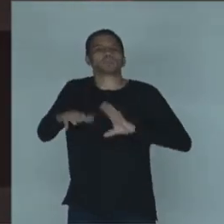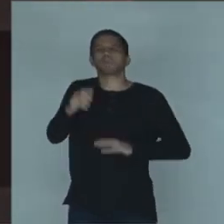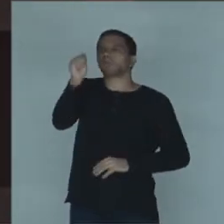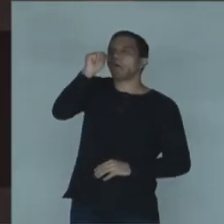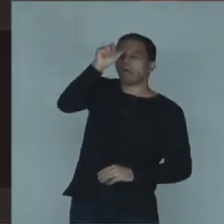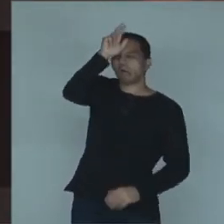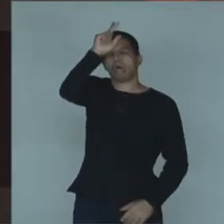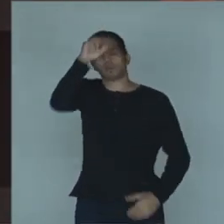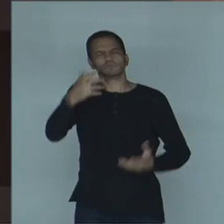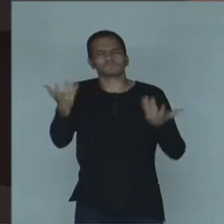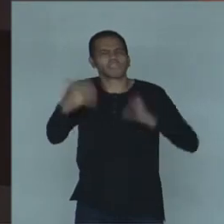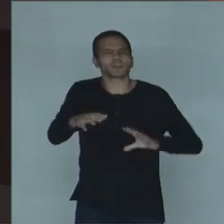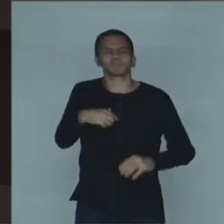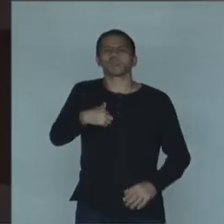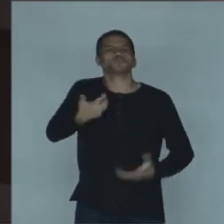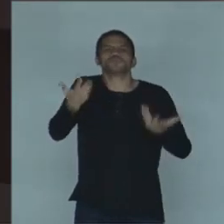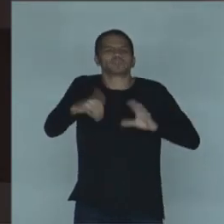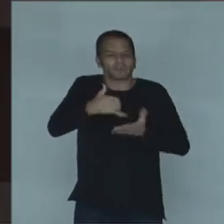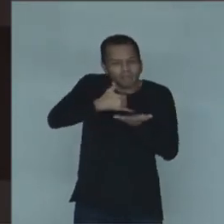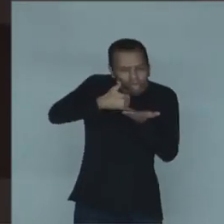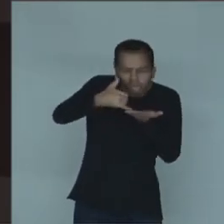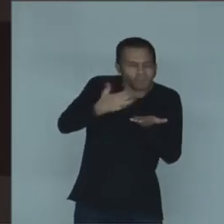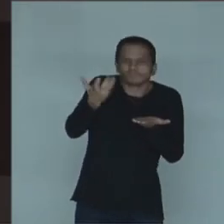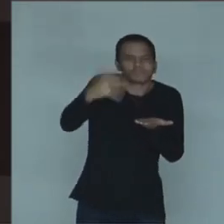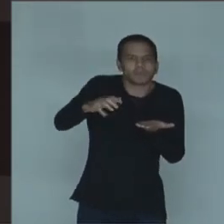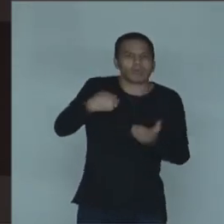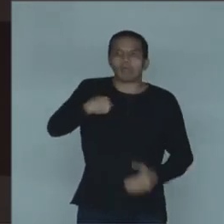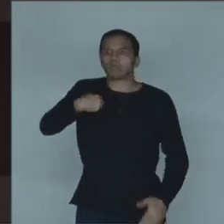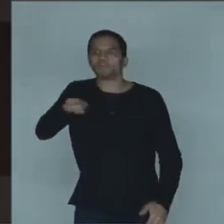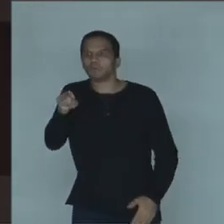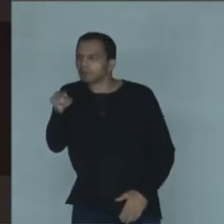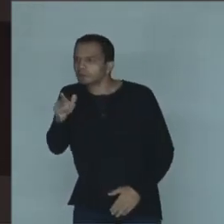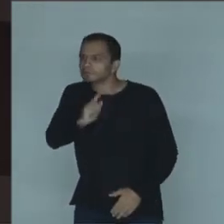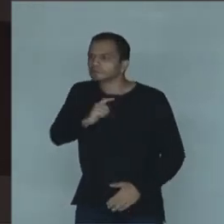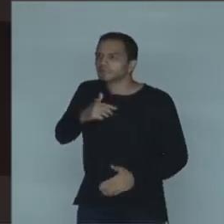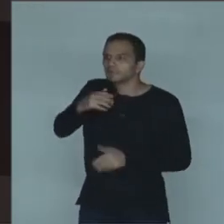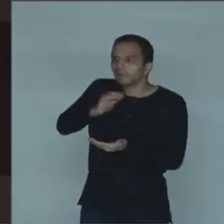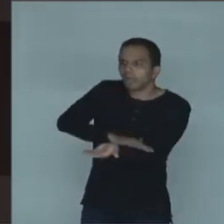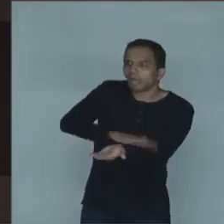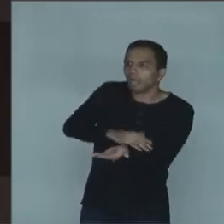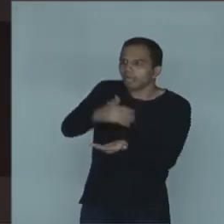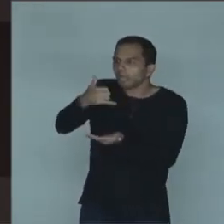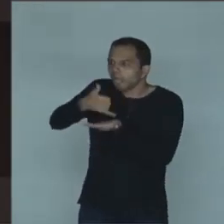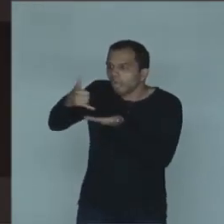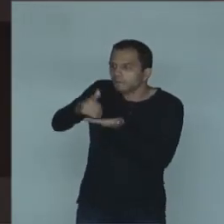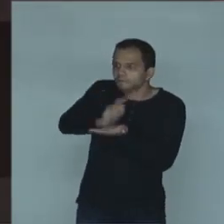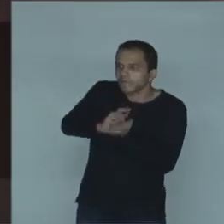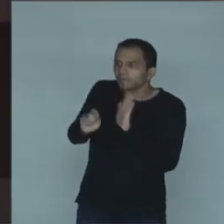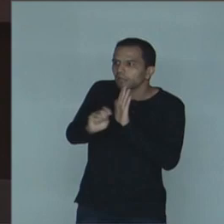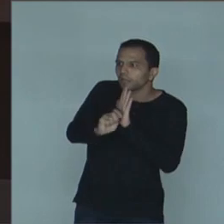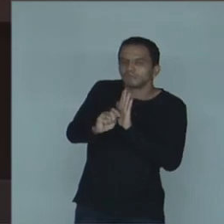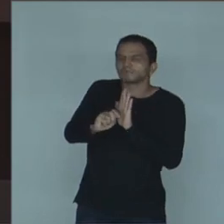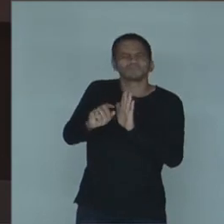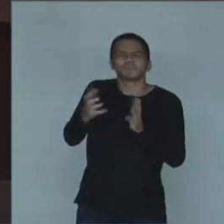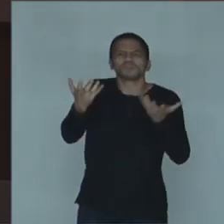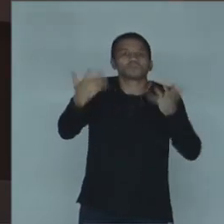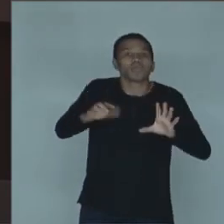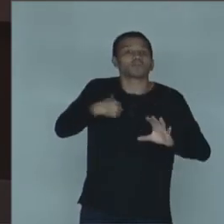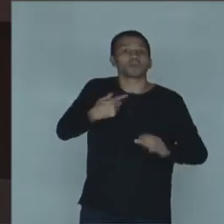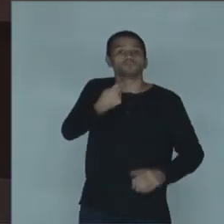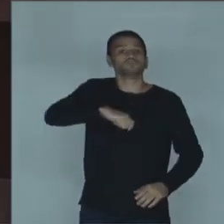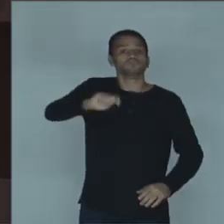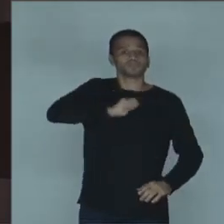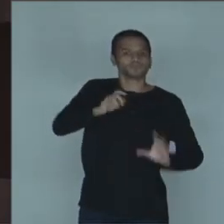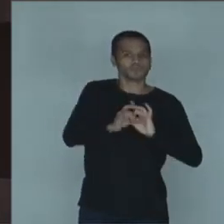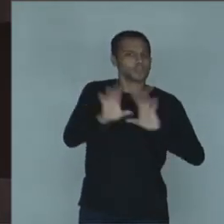não quero droga eu não quero não quero não quero a vou daqui para ali Será que tem droga aqui já tô nervoso eu não quero não quero sou livre sou livre eu não